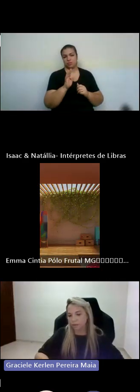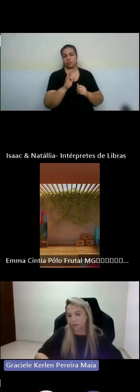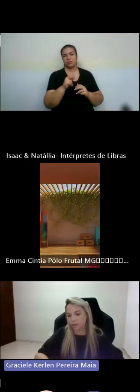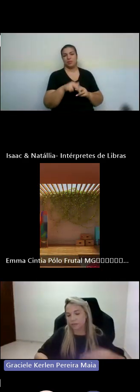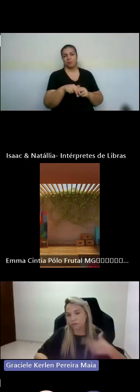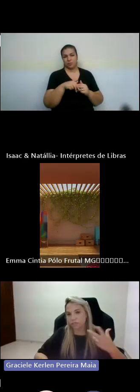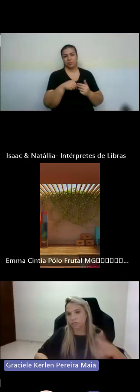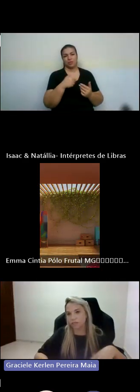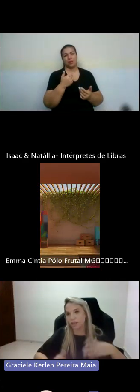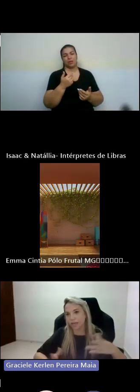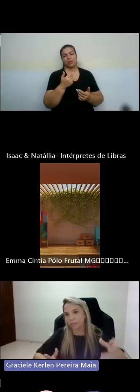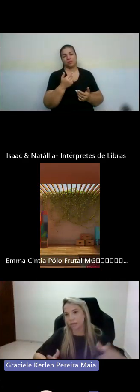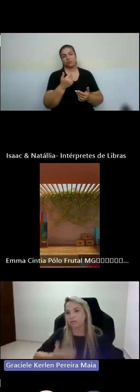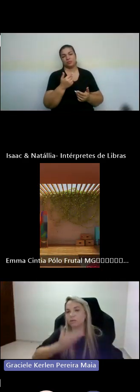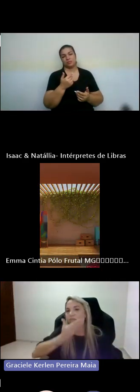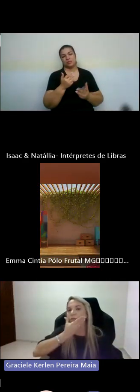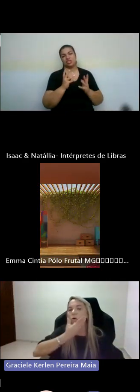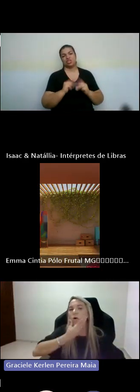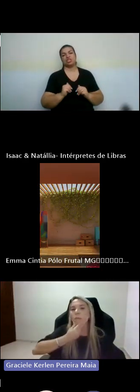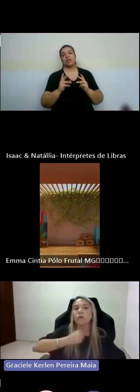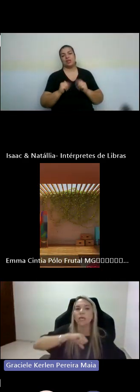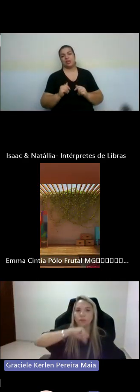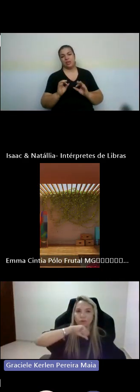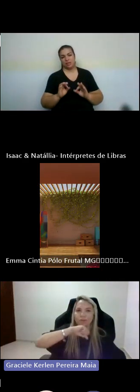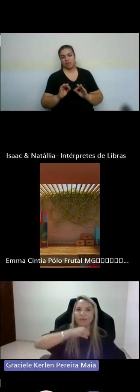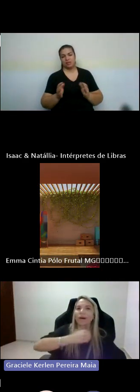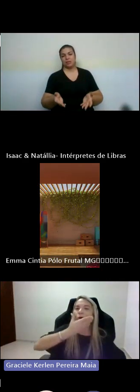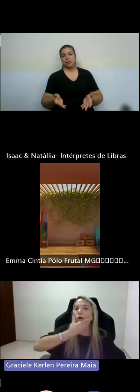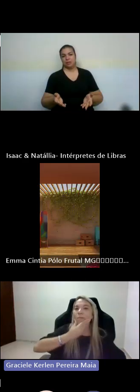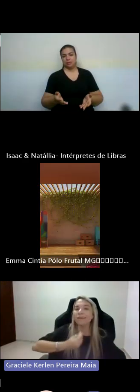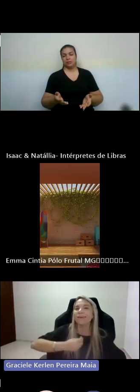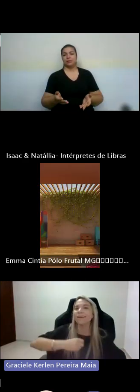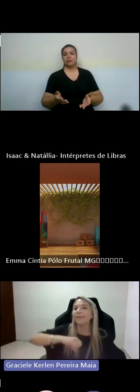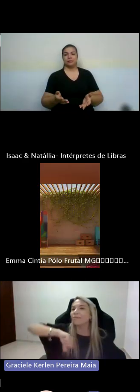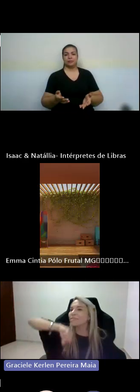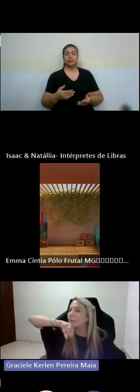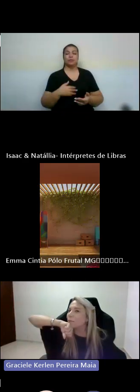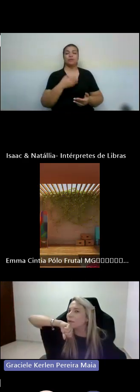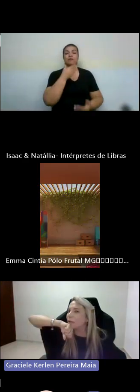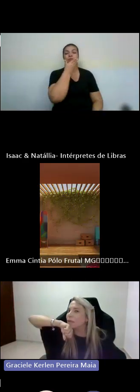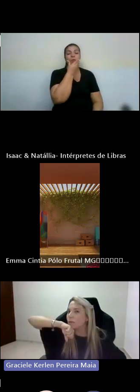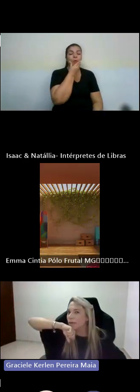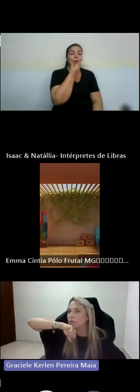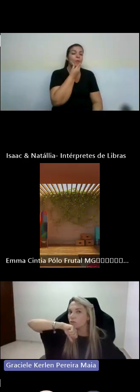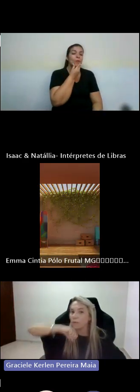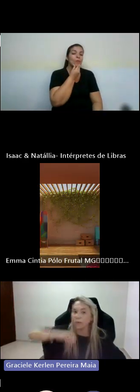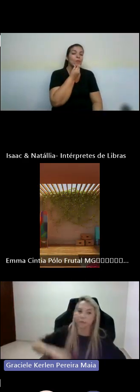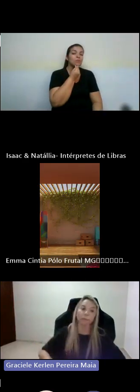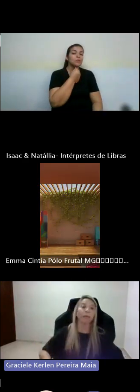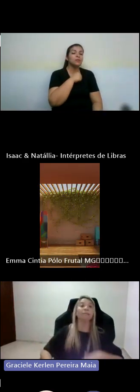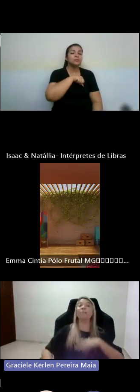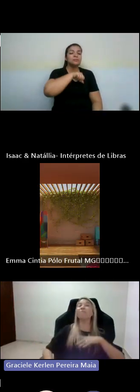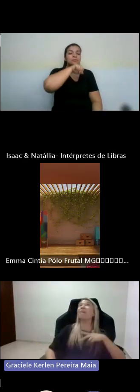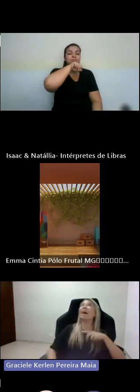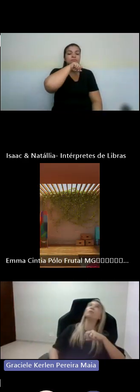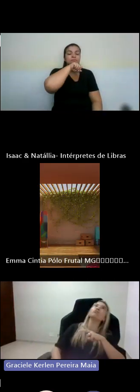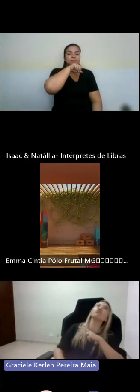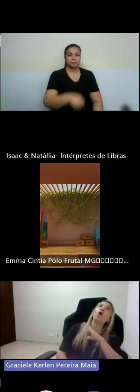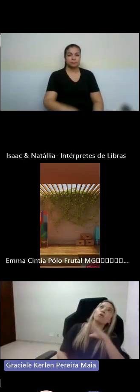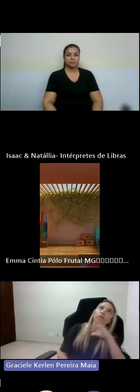da questão de higiene mesmo. Então você faz o homem no queixo. Homem que você põe aqui no queixo de bênção.